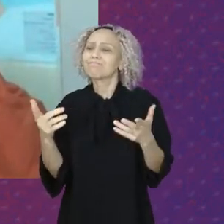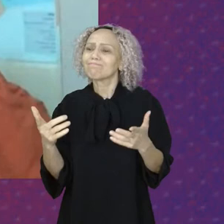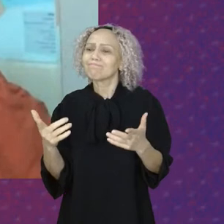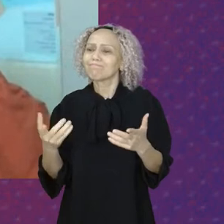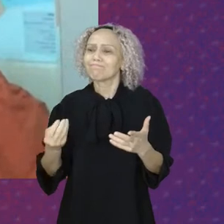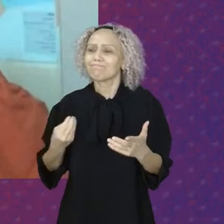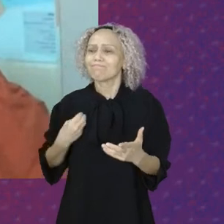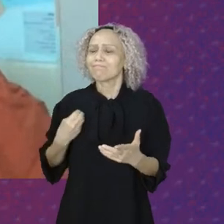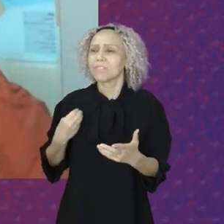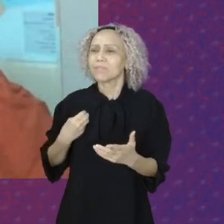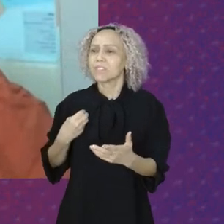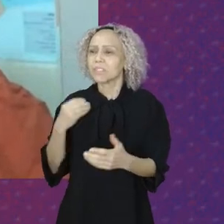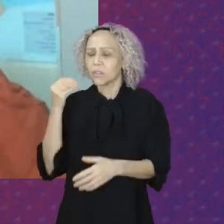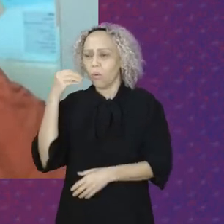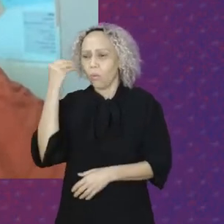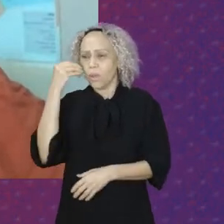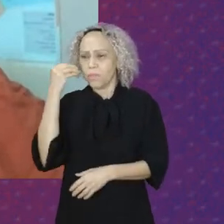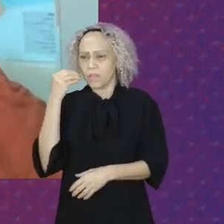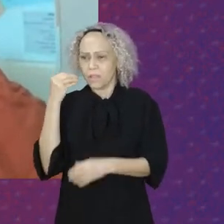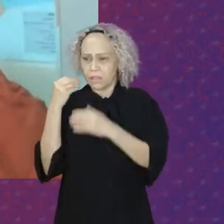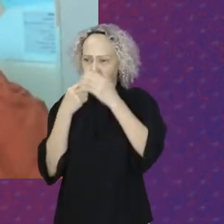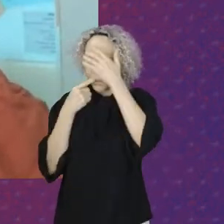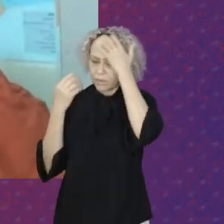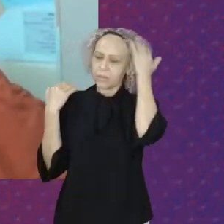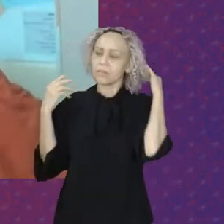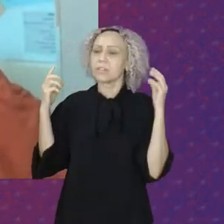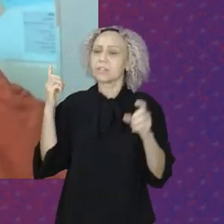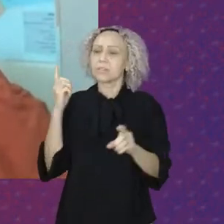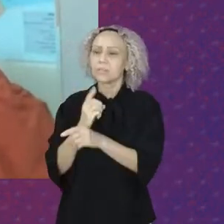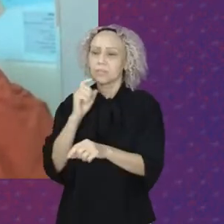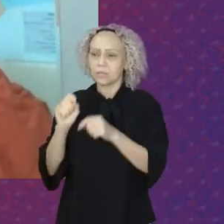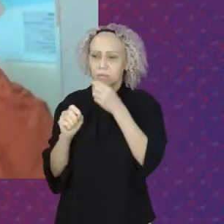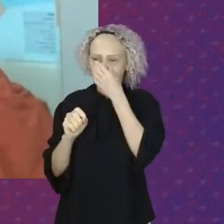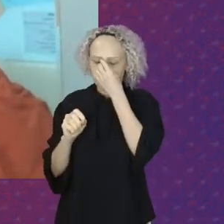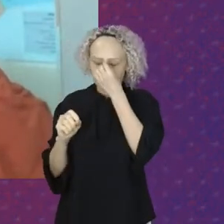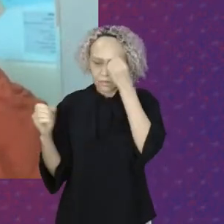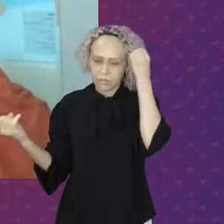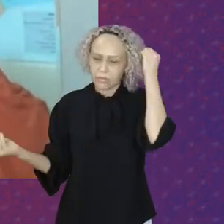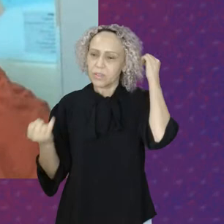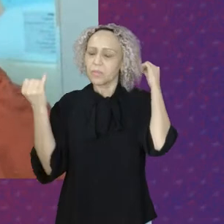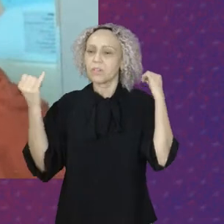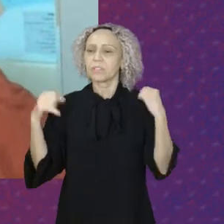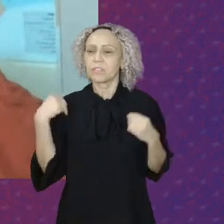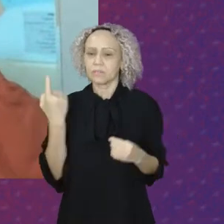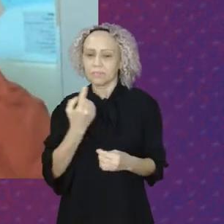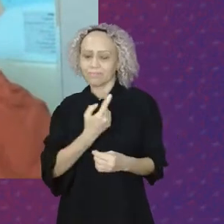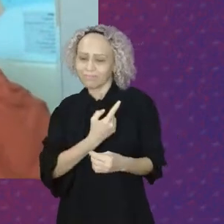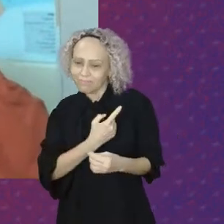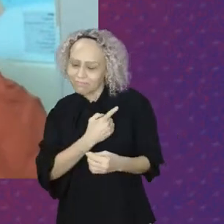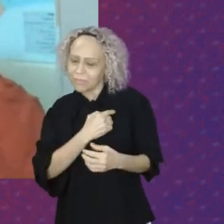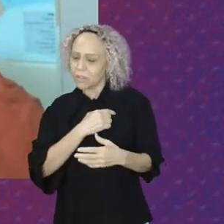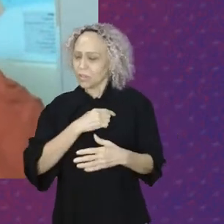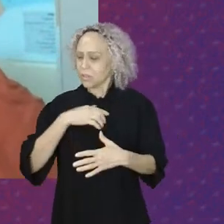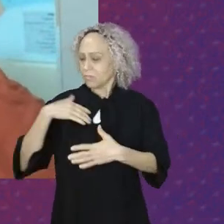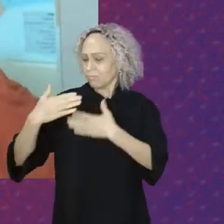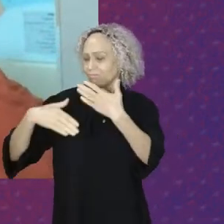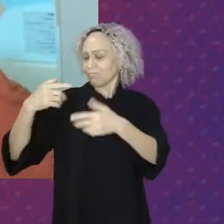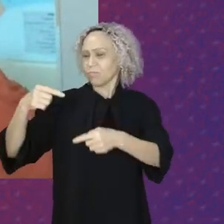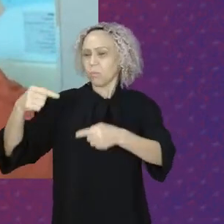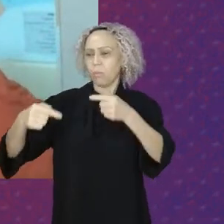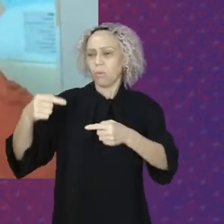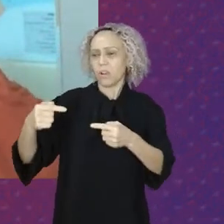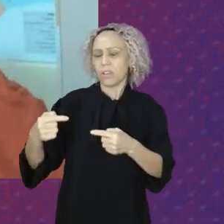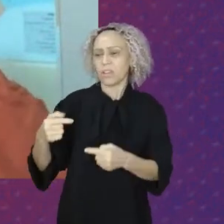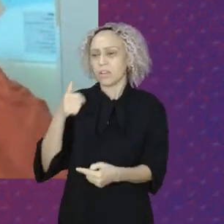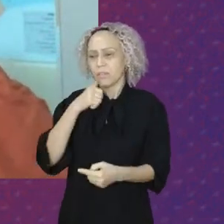que recentemente eu descobri, mas que é muito importante para a nossa construção política feminista, que